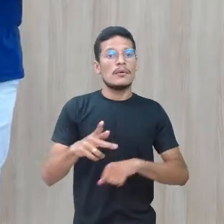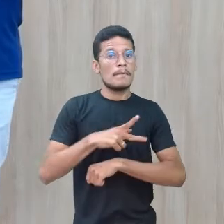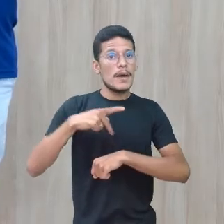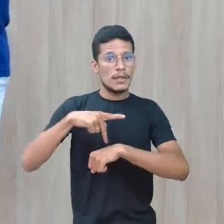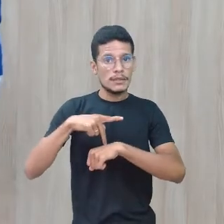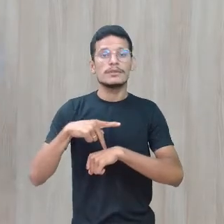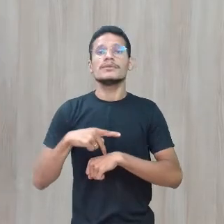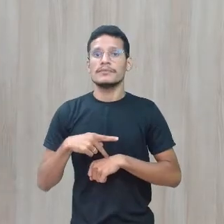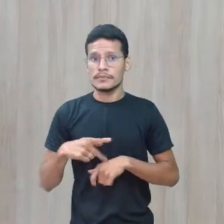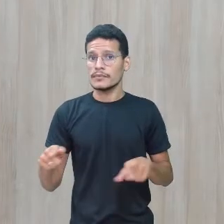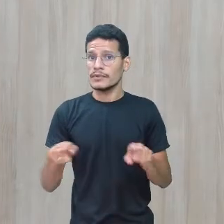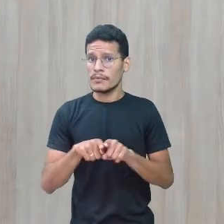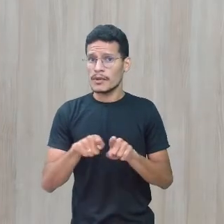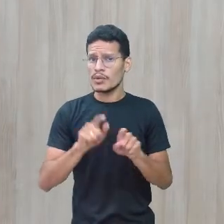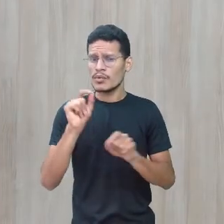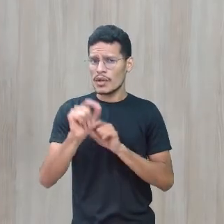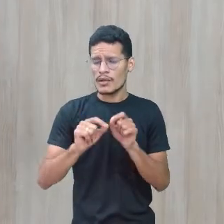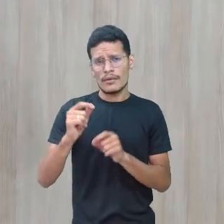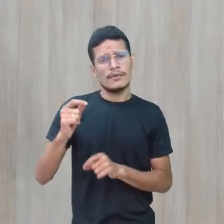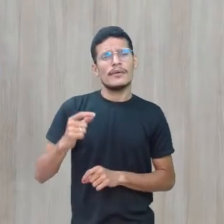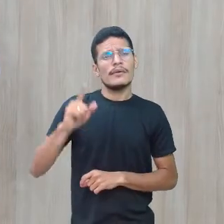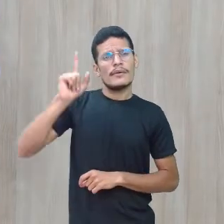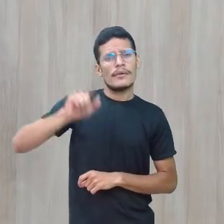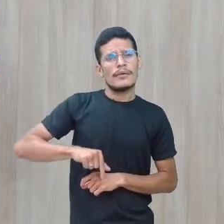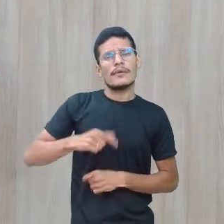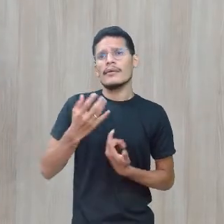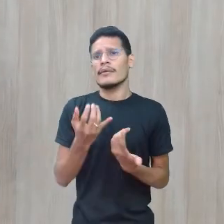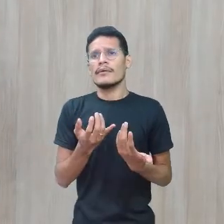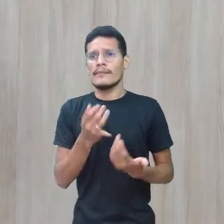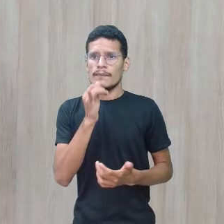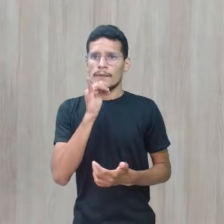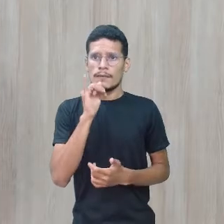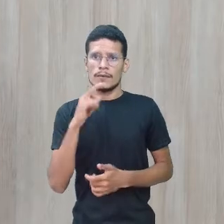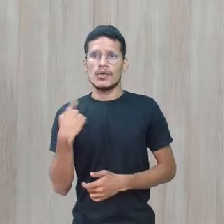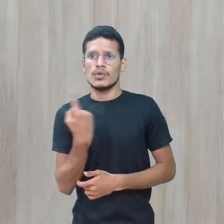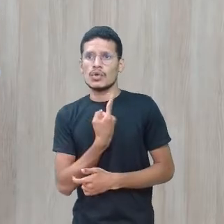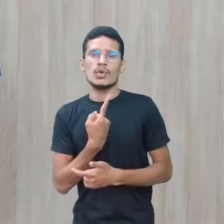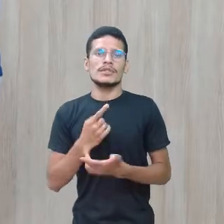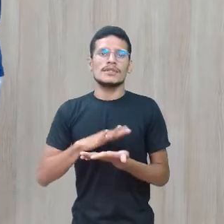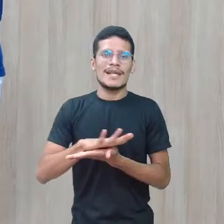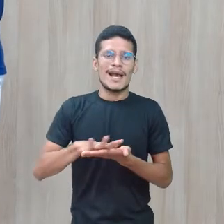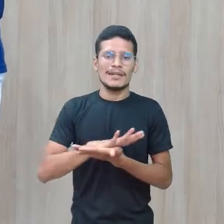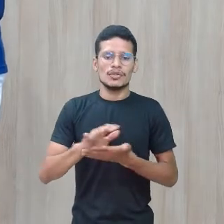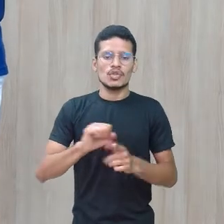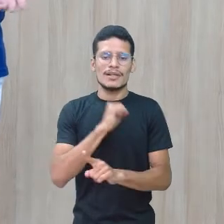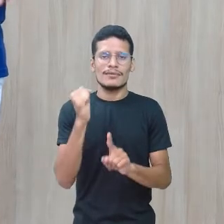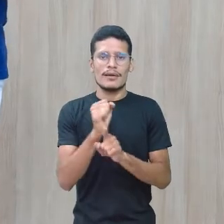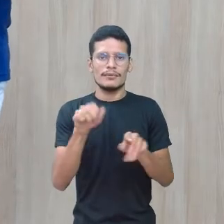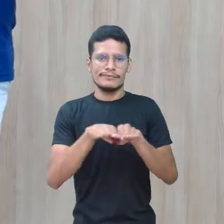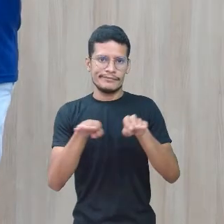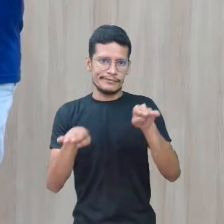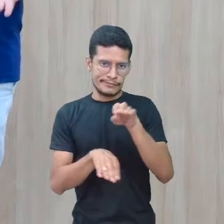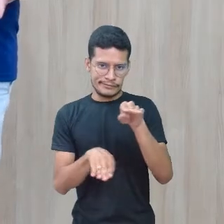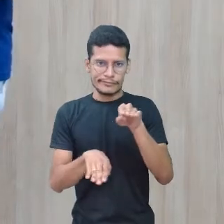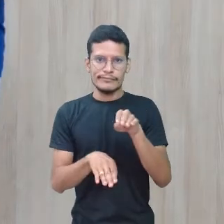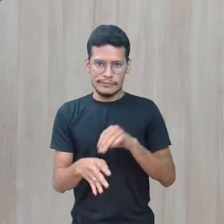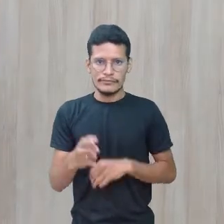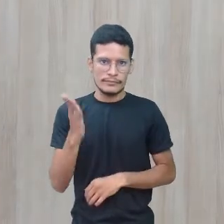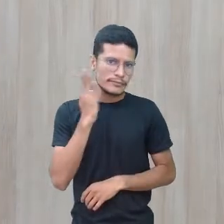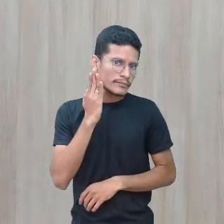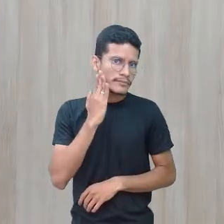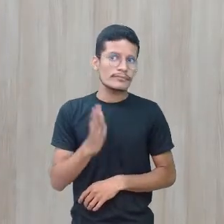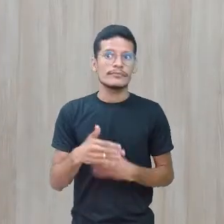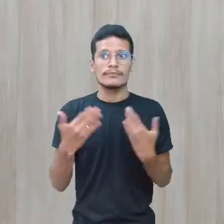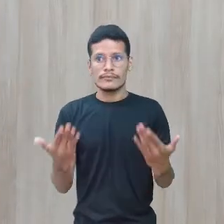país, de forma, né, que a gente não tem uma sociedade tão desigual. Né? Então, nesse